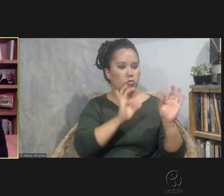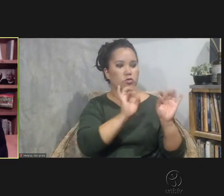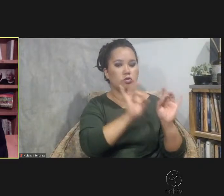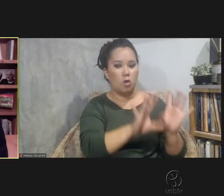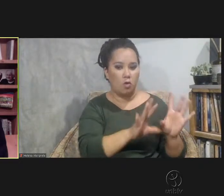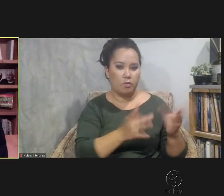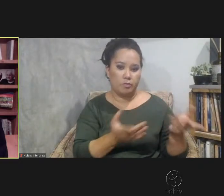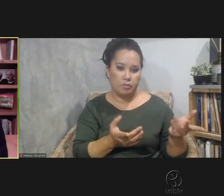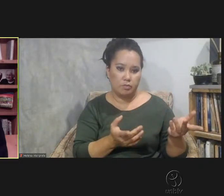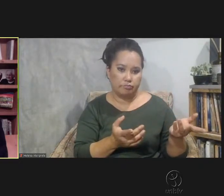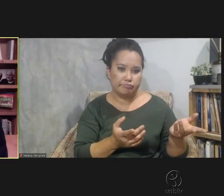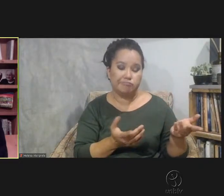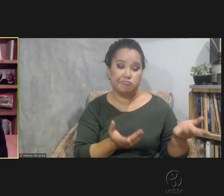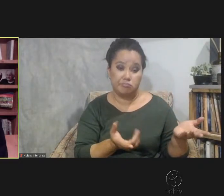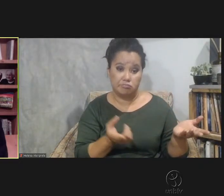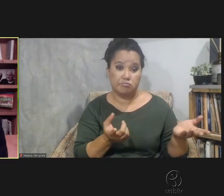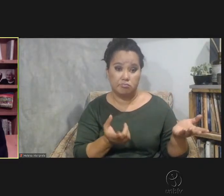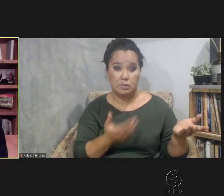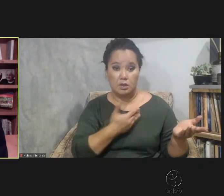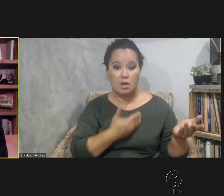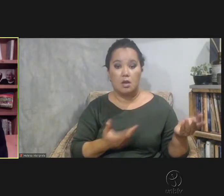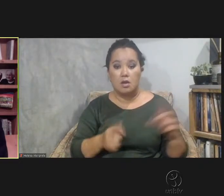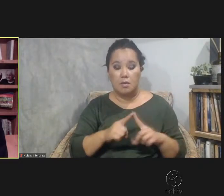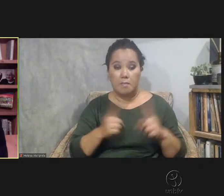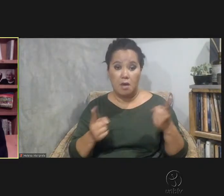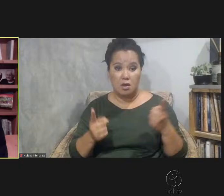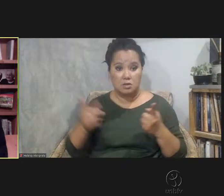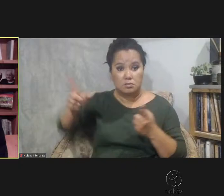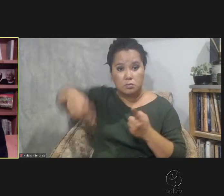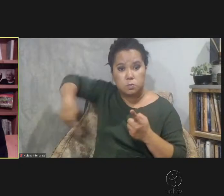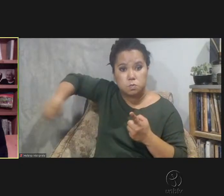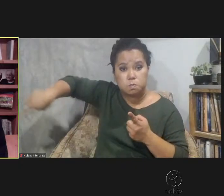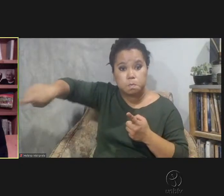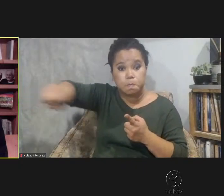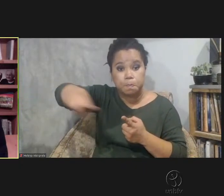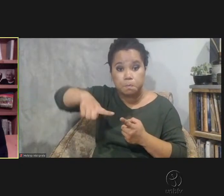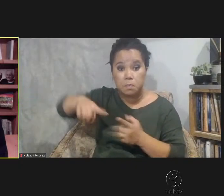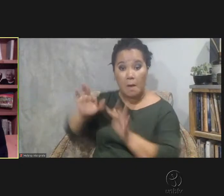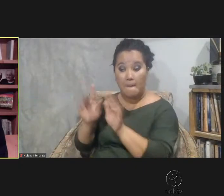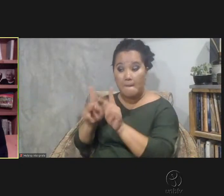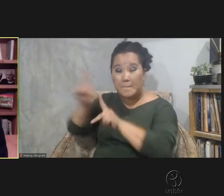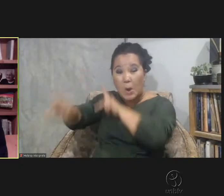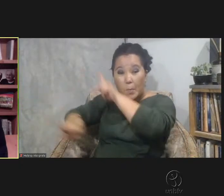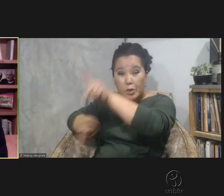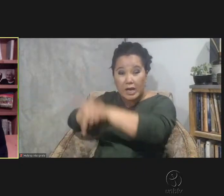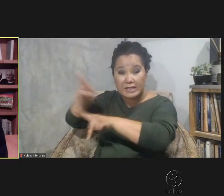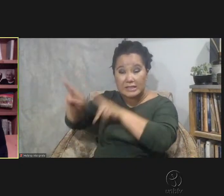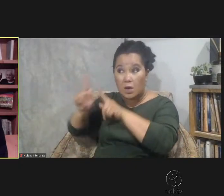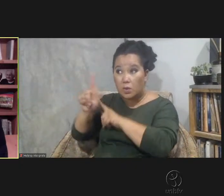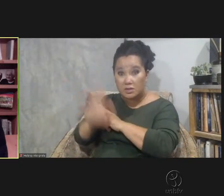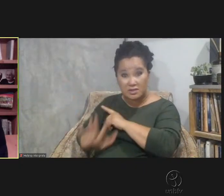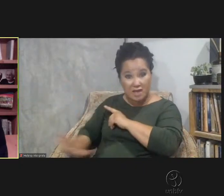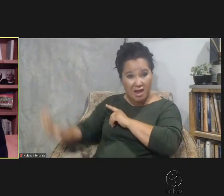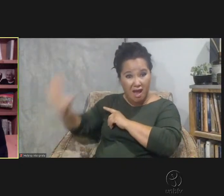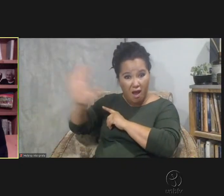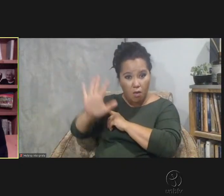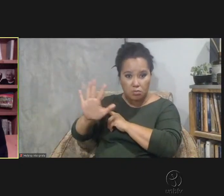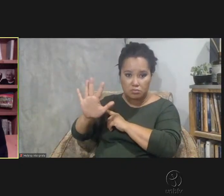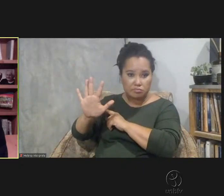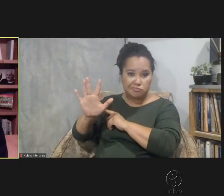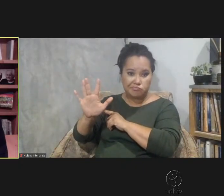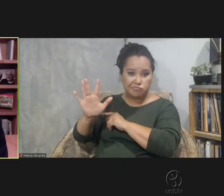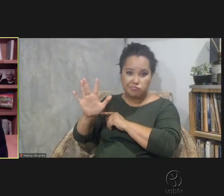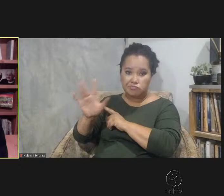que priva outros e a população em geral. E estamos chegando ao